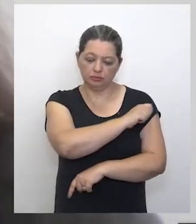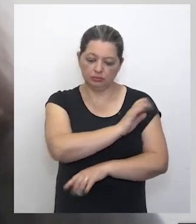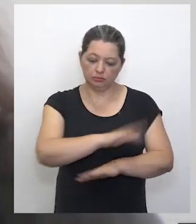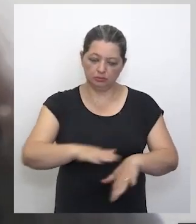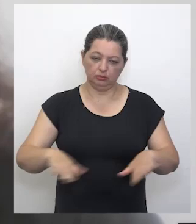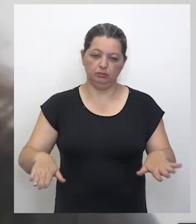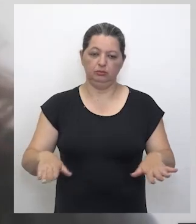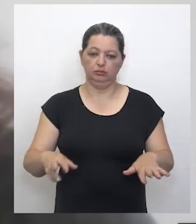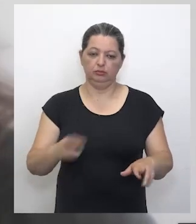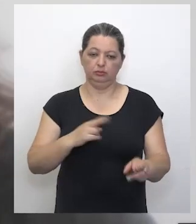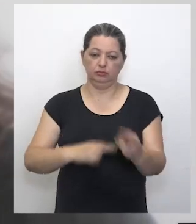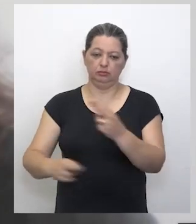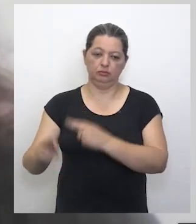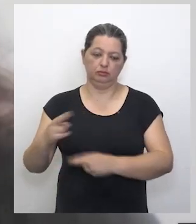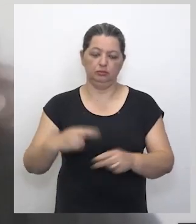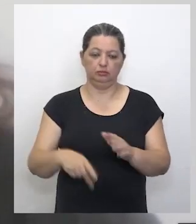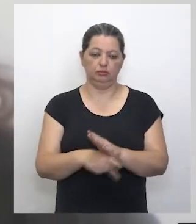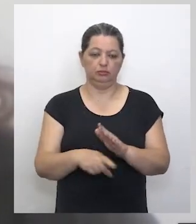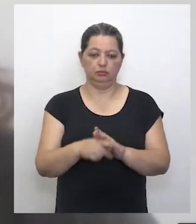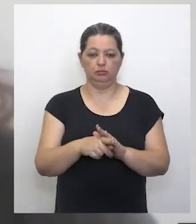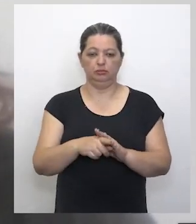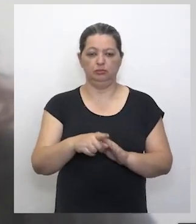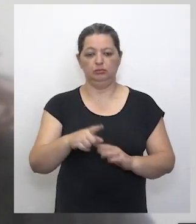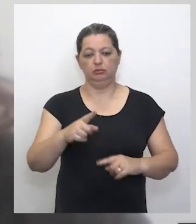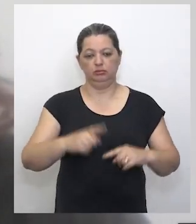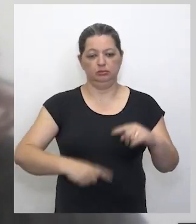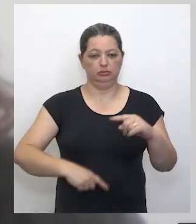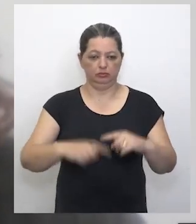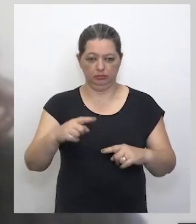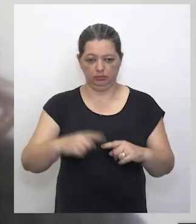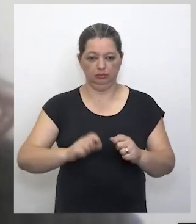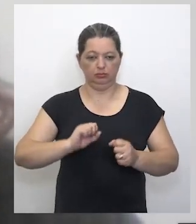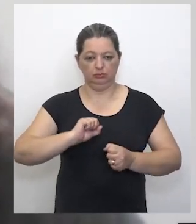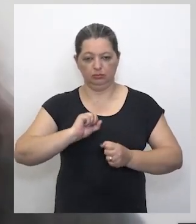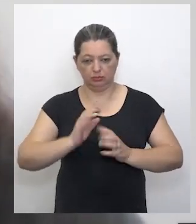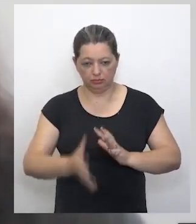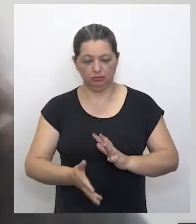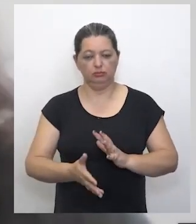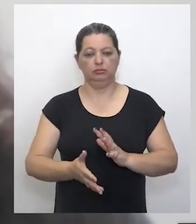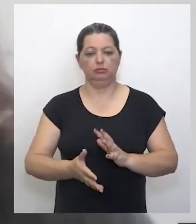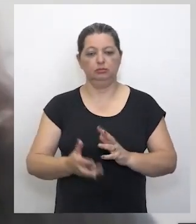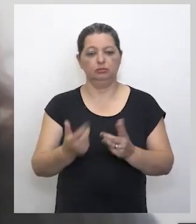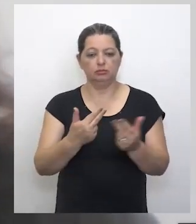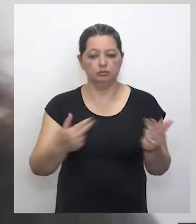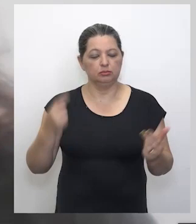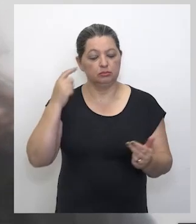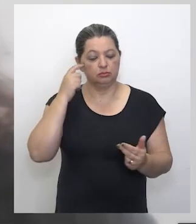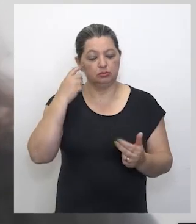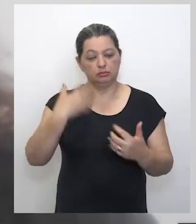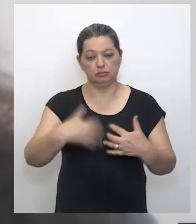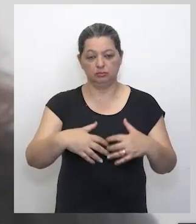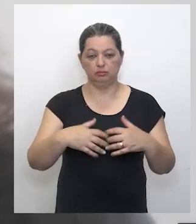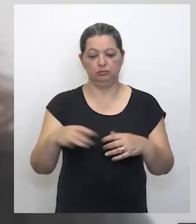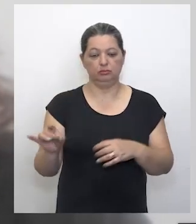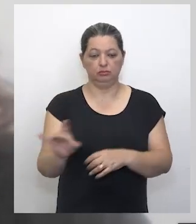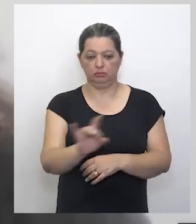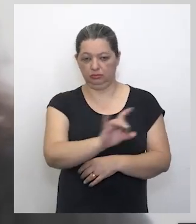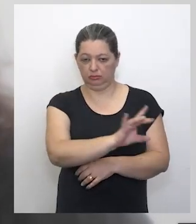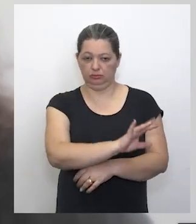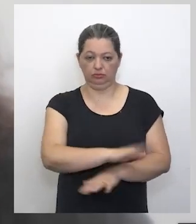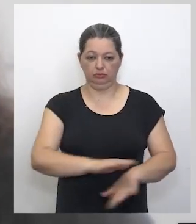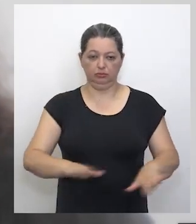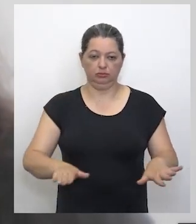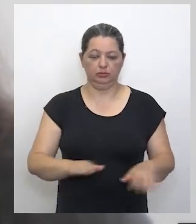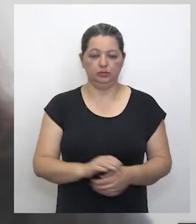relações entre o objeto, ações e eventos a partir do modo de pensar de cada uma. Esse